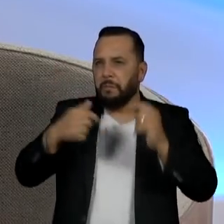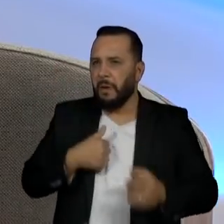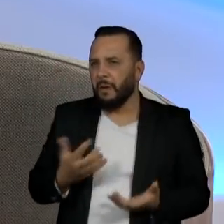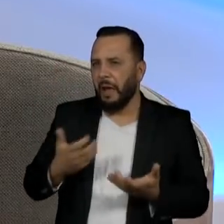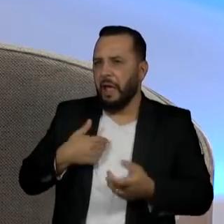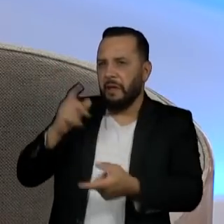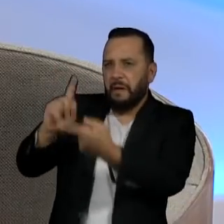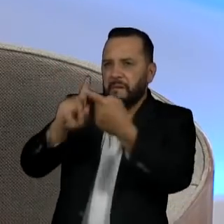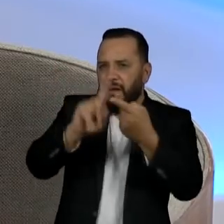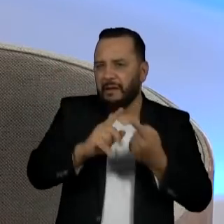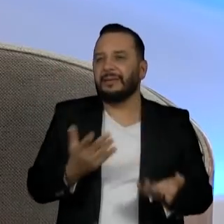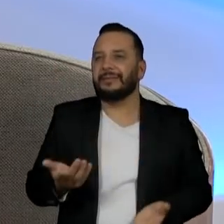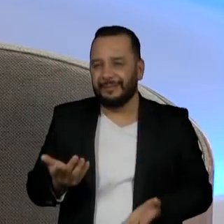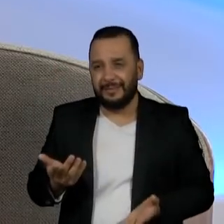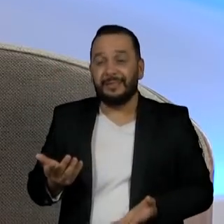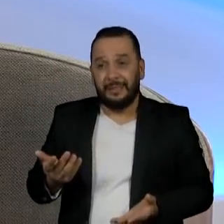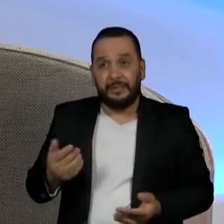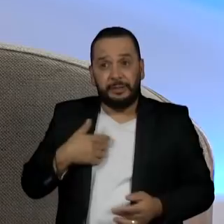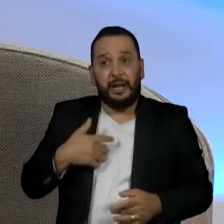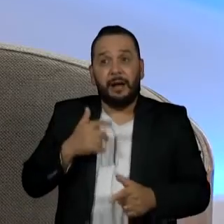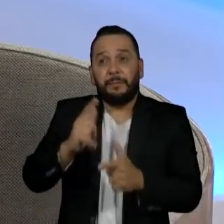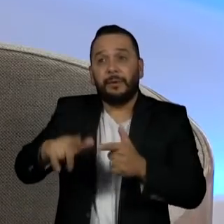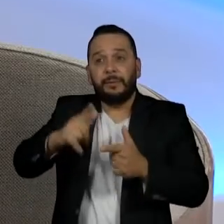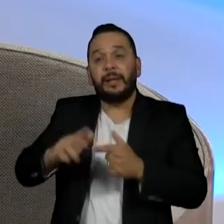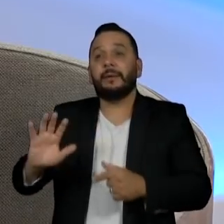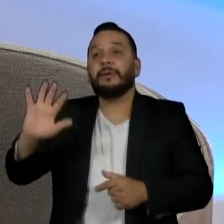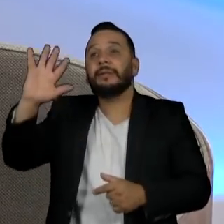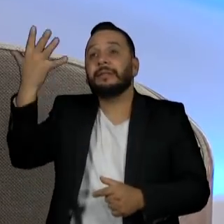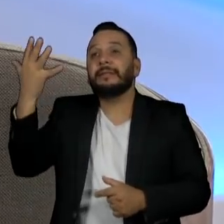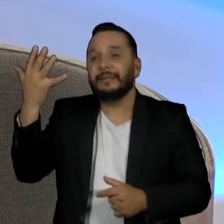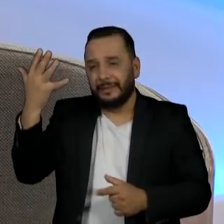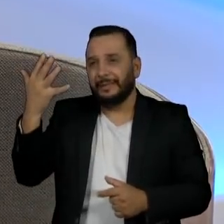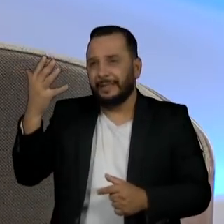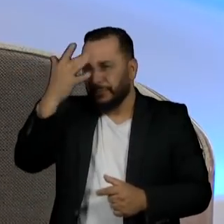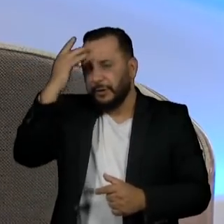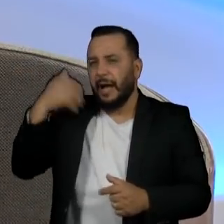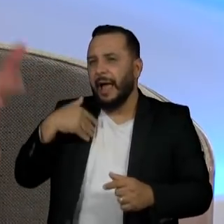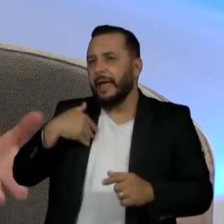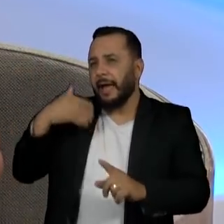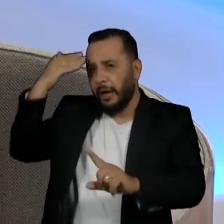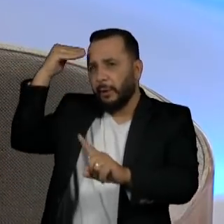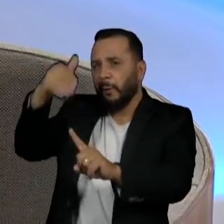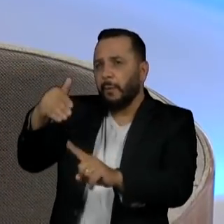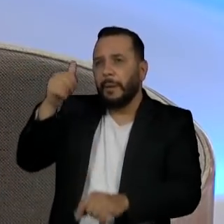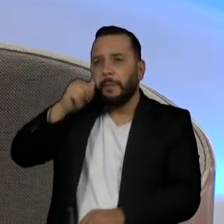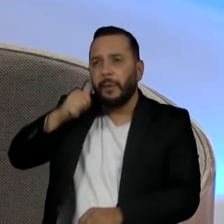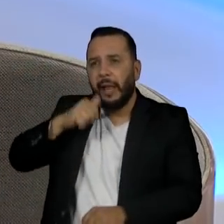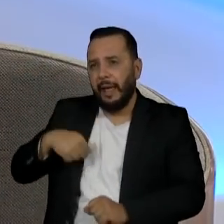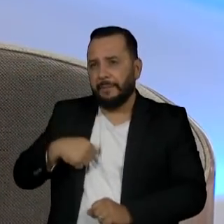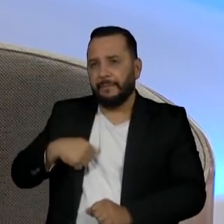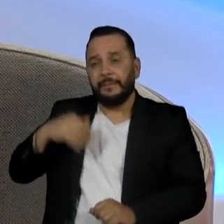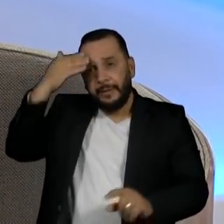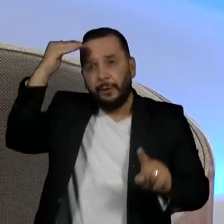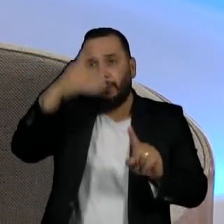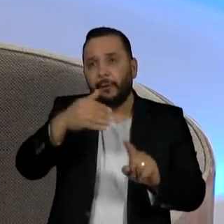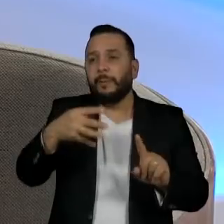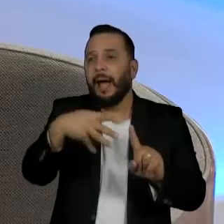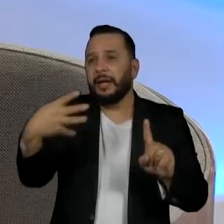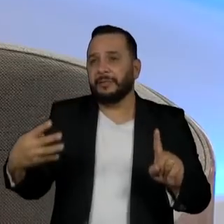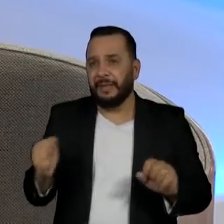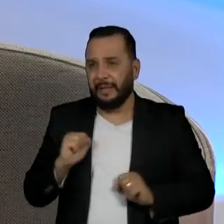essas pessoas colocaram a culpa nos novos agentes, ou seja, nas mulheres, nas populações